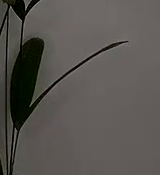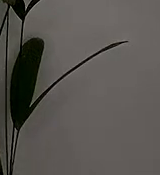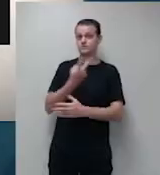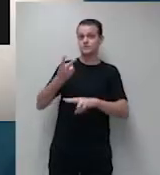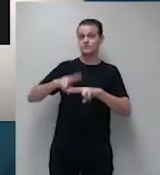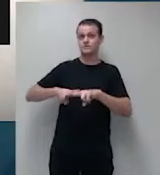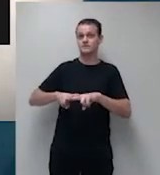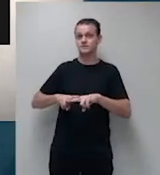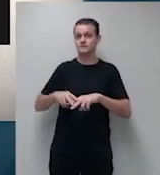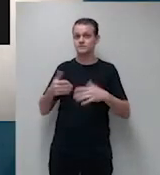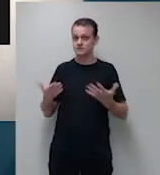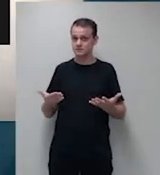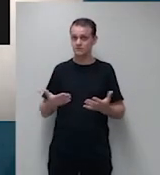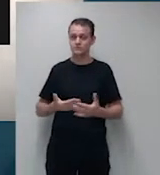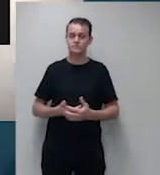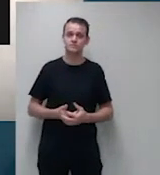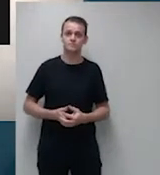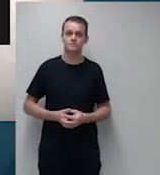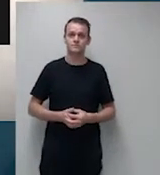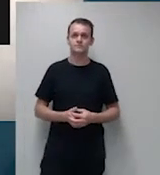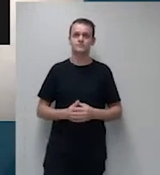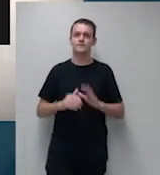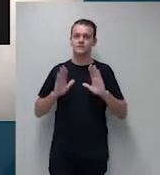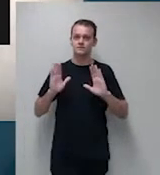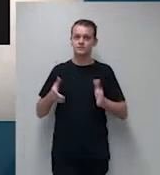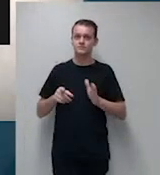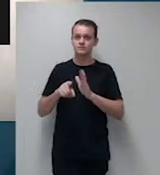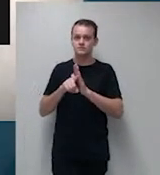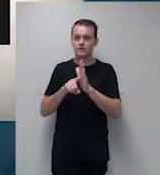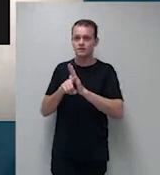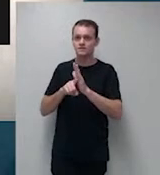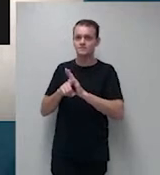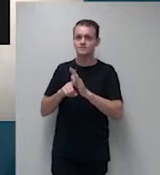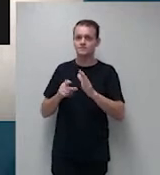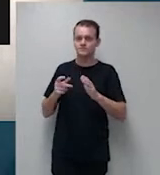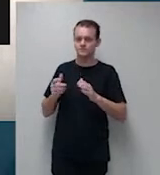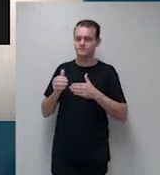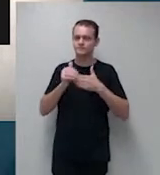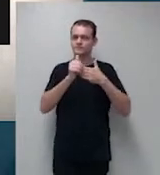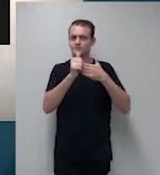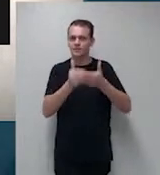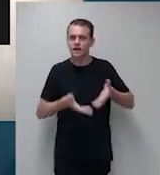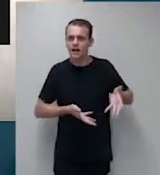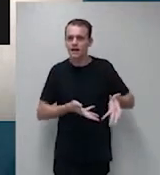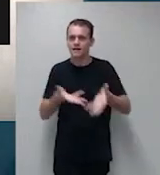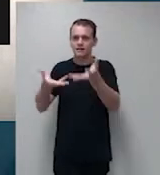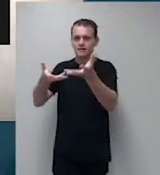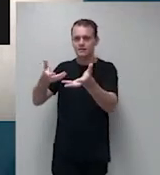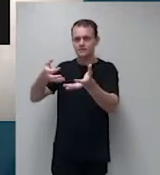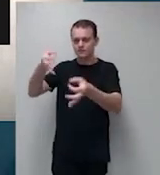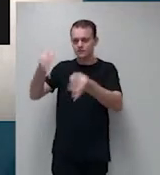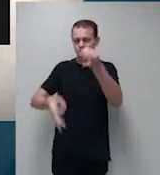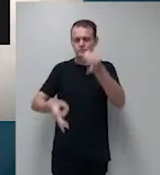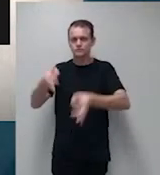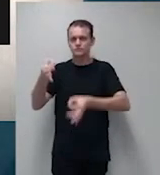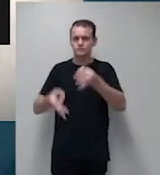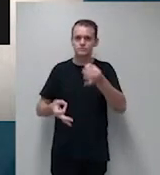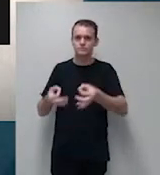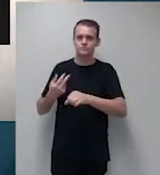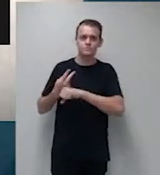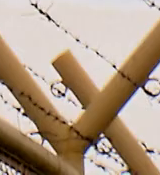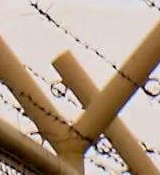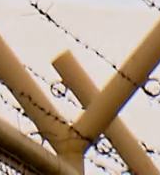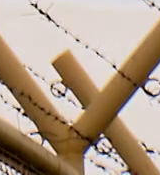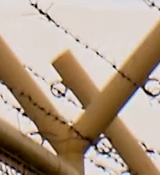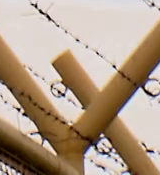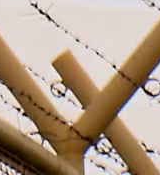local da prisão aos lugar conflito de competência o colegiado declarou juízo da Comarca de São Lourenço do Oeste em